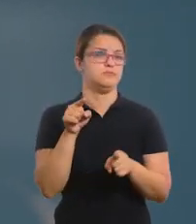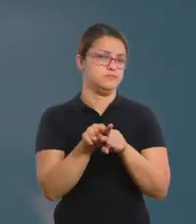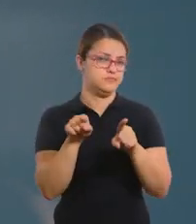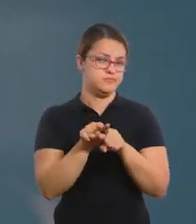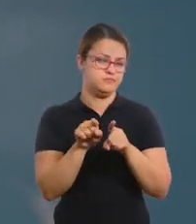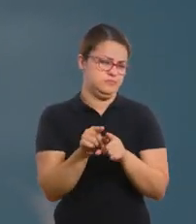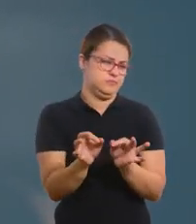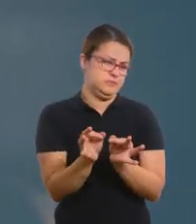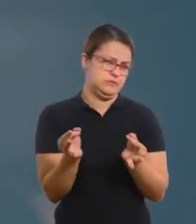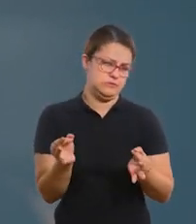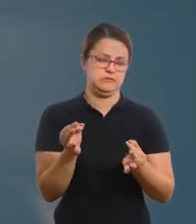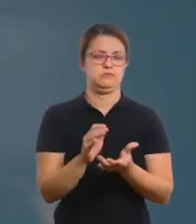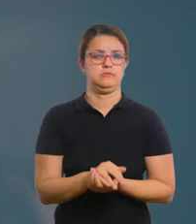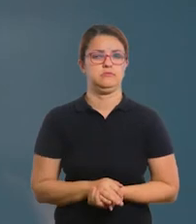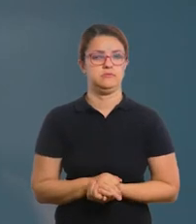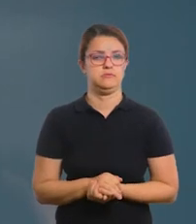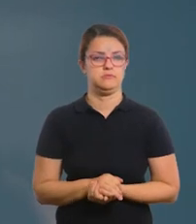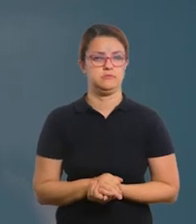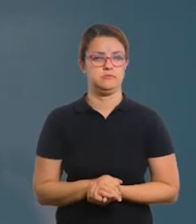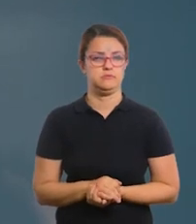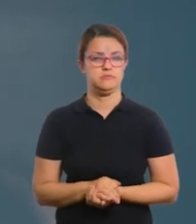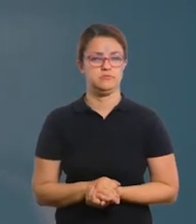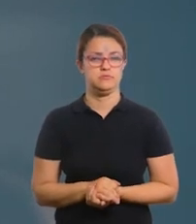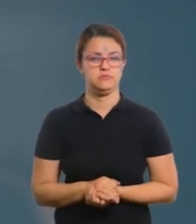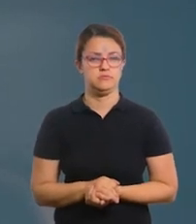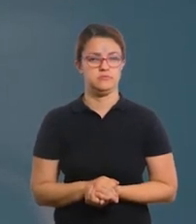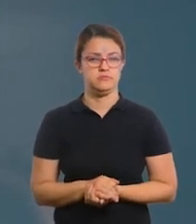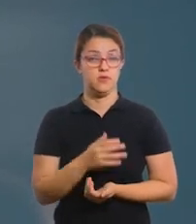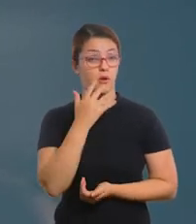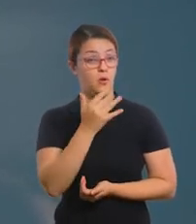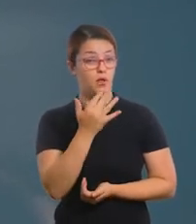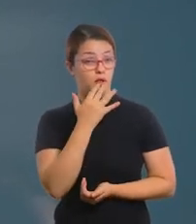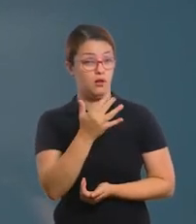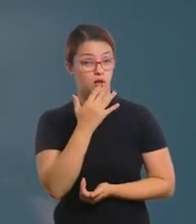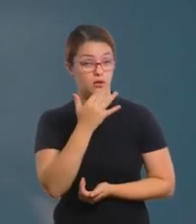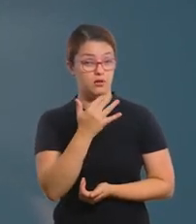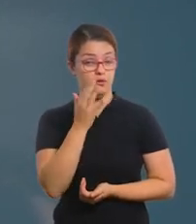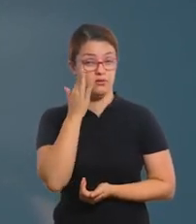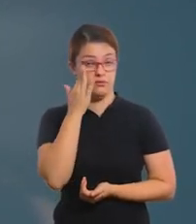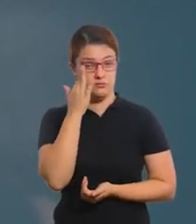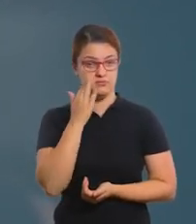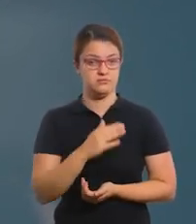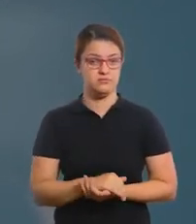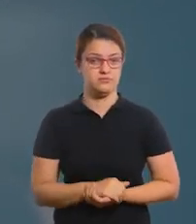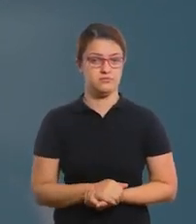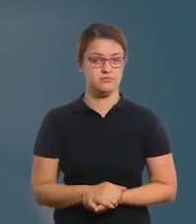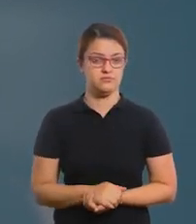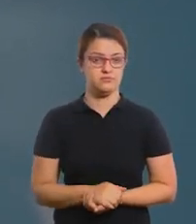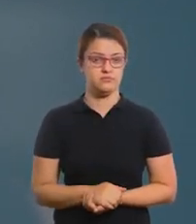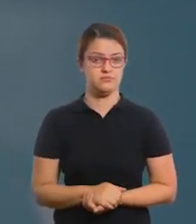boquinha também, olha, é bem simples, você fez a boquinha, você pinta, né, a boquinha de vermelhinho.